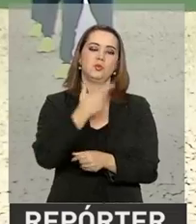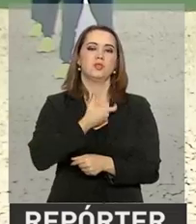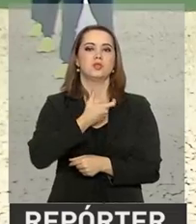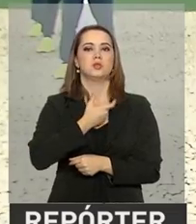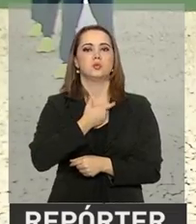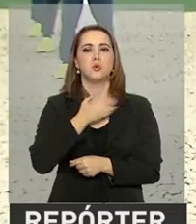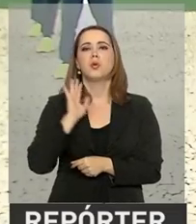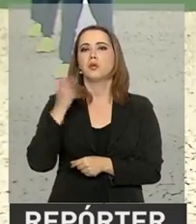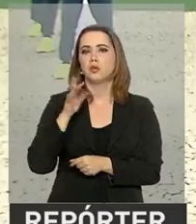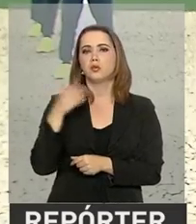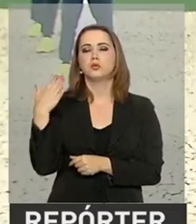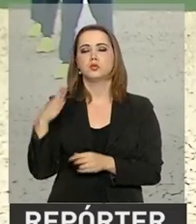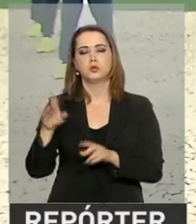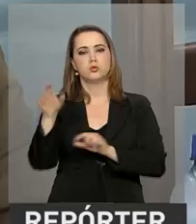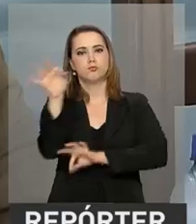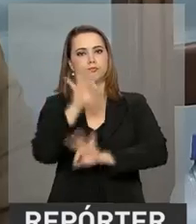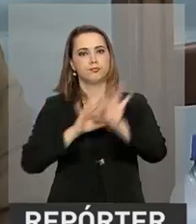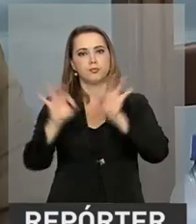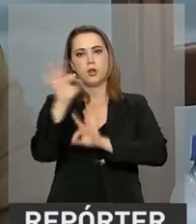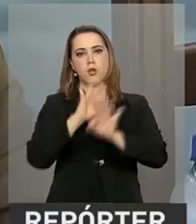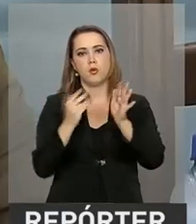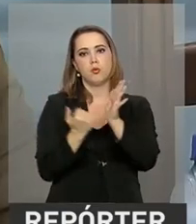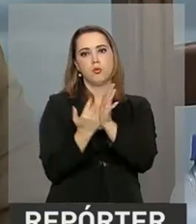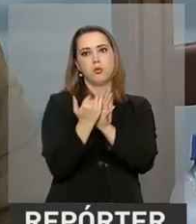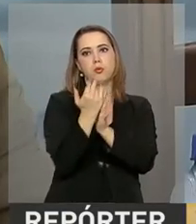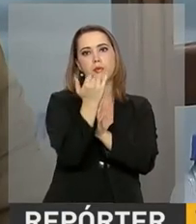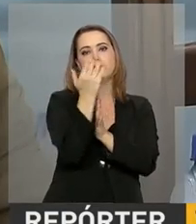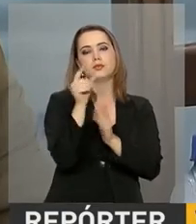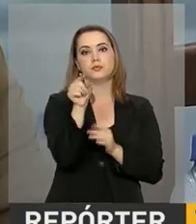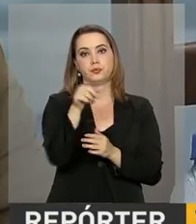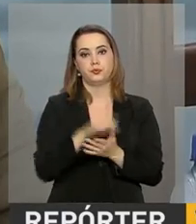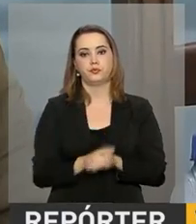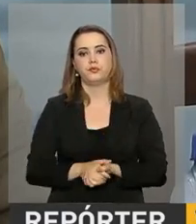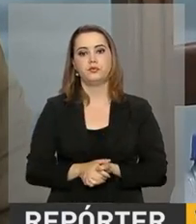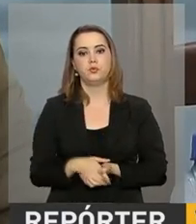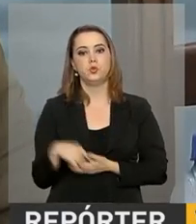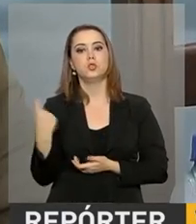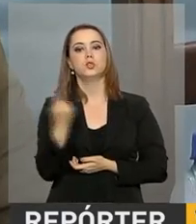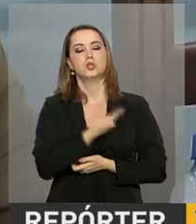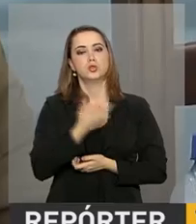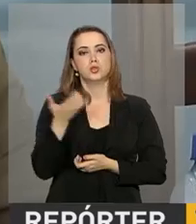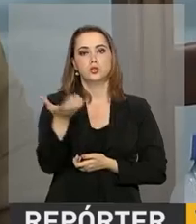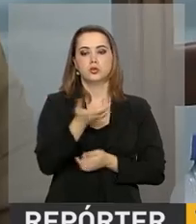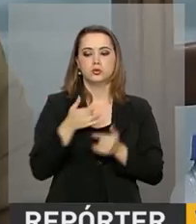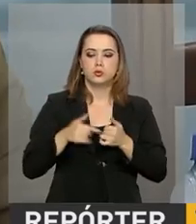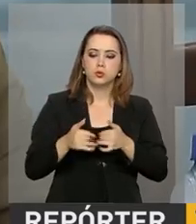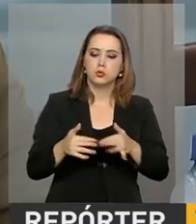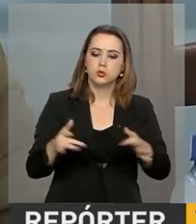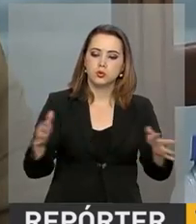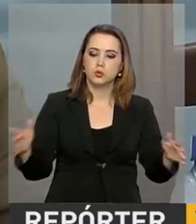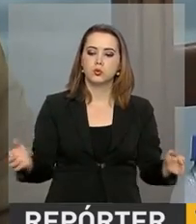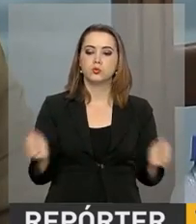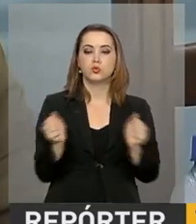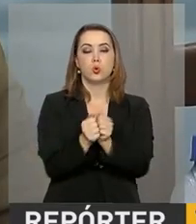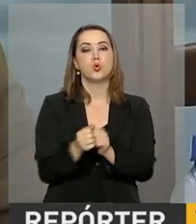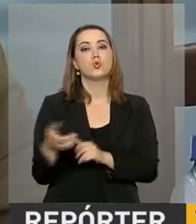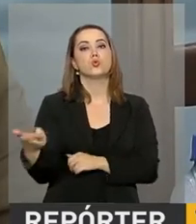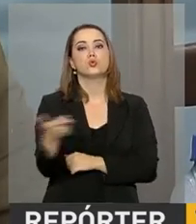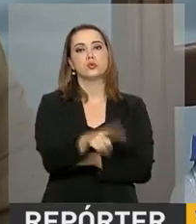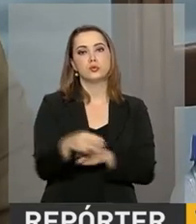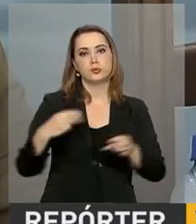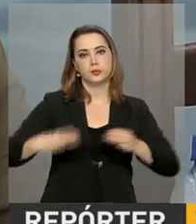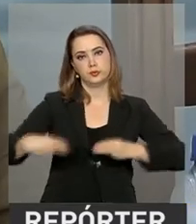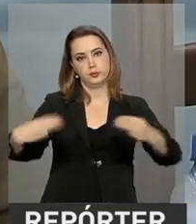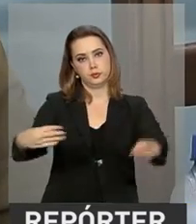a planejarem uma ampliação do programa. Nós pretendemos, inclusive, ampliar esse segmento com a ajuda dos demais ministérios